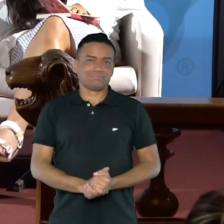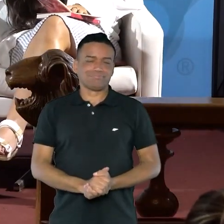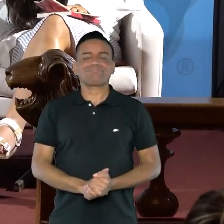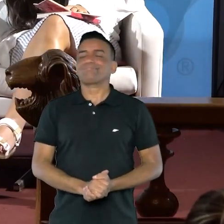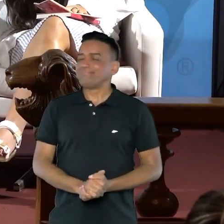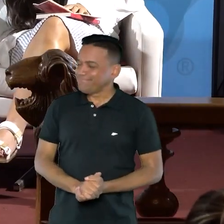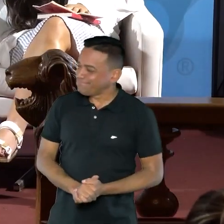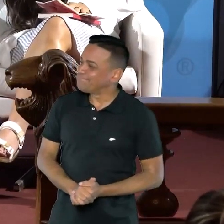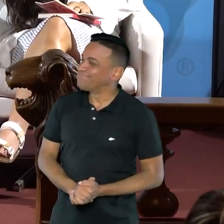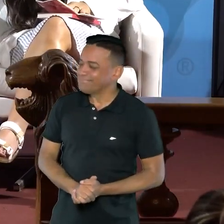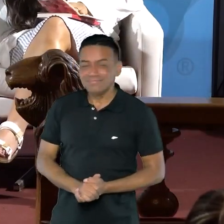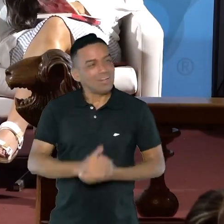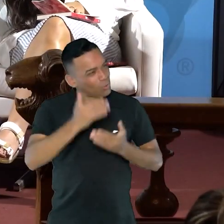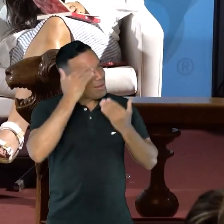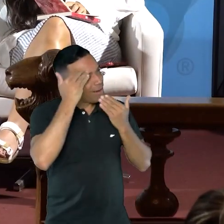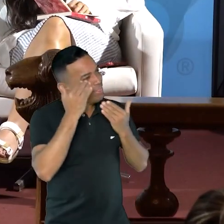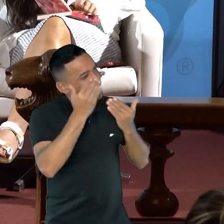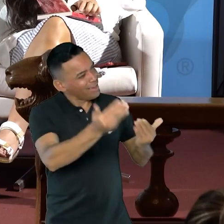Agradeço.